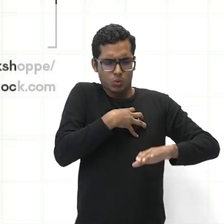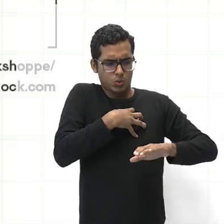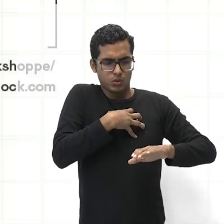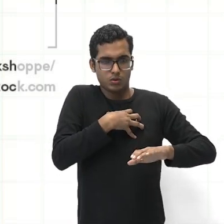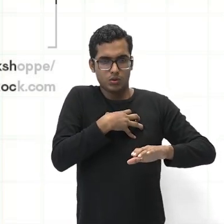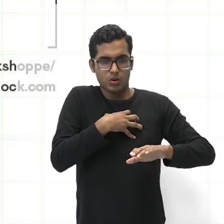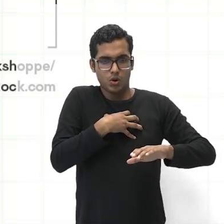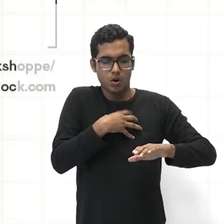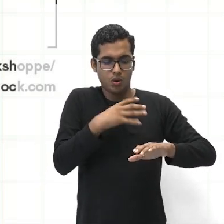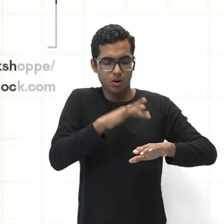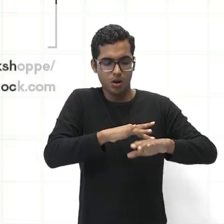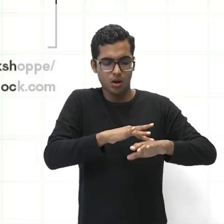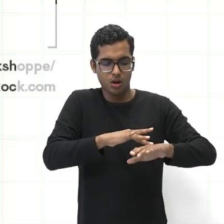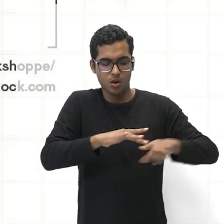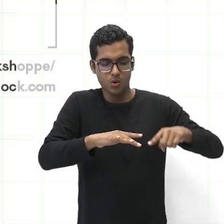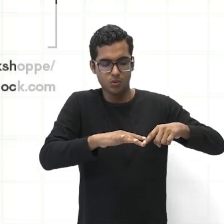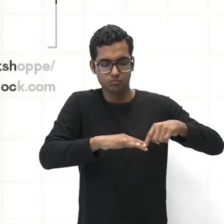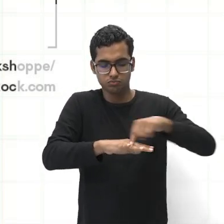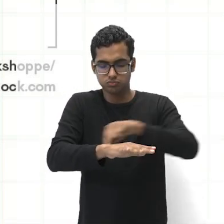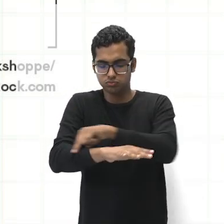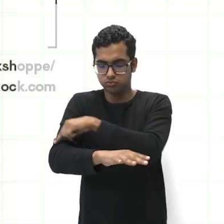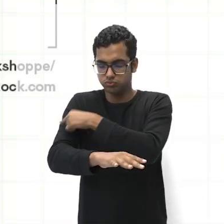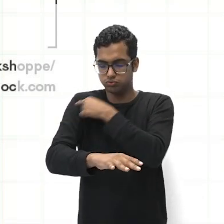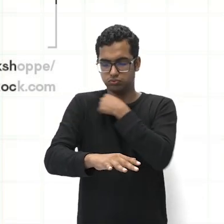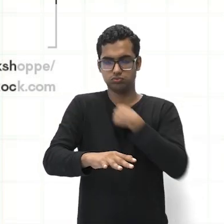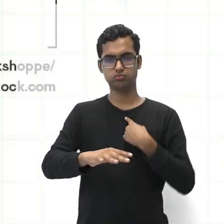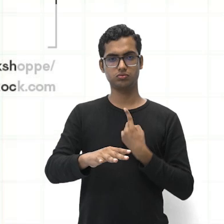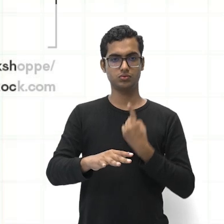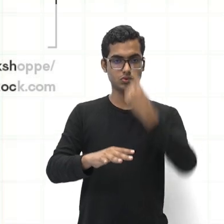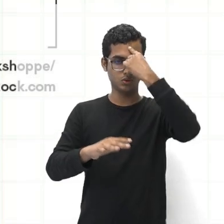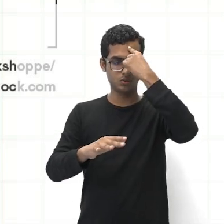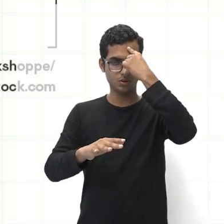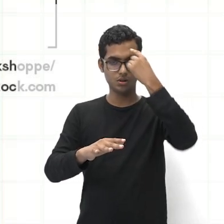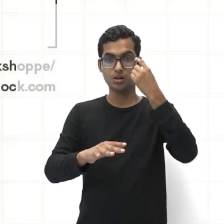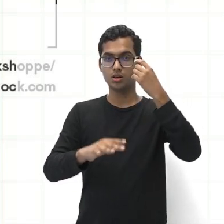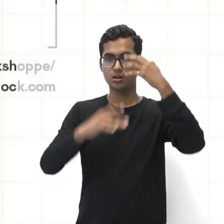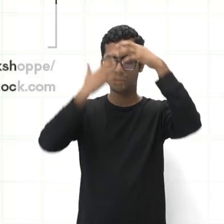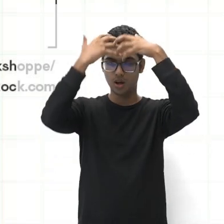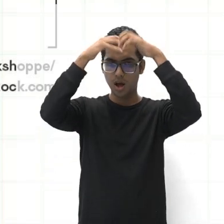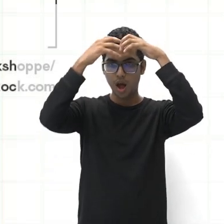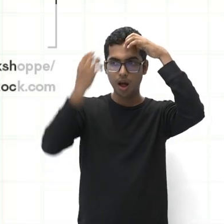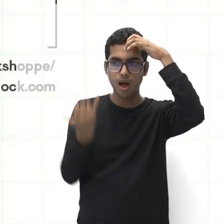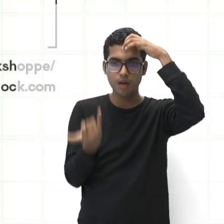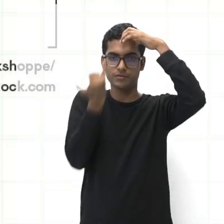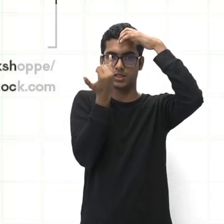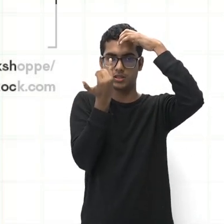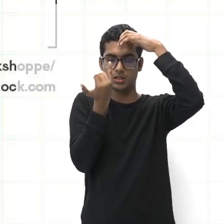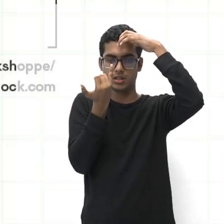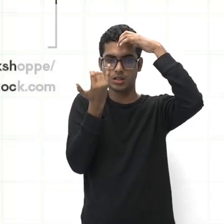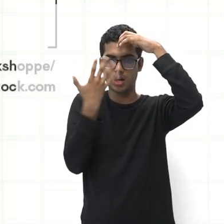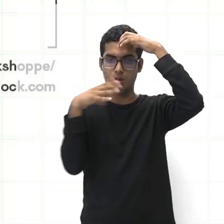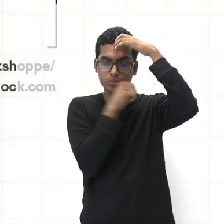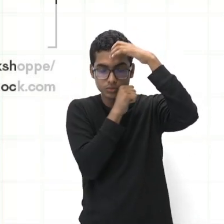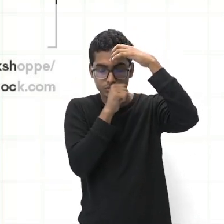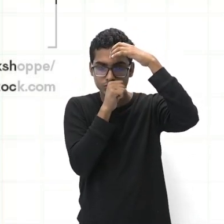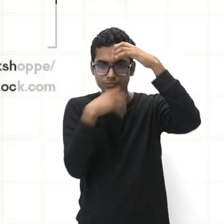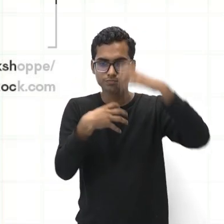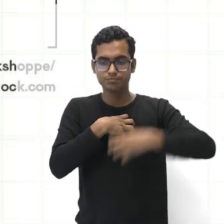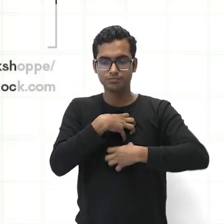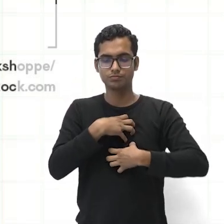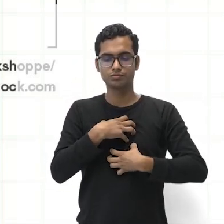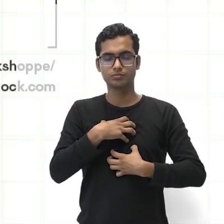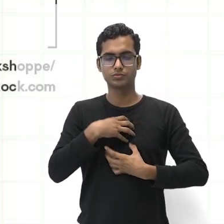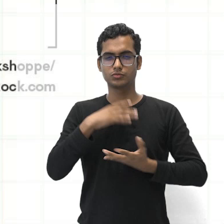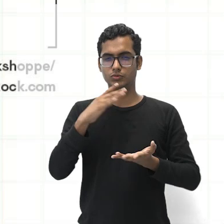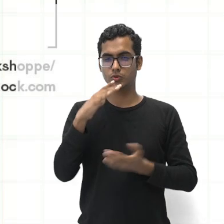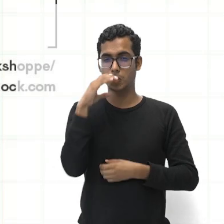quente, né? Aquele objeto que você está encostando, quando você está se queimando. Mas, professora, como é que é esse processo? Primeiro